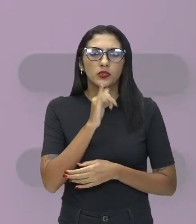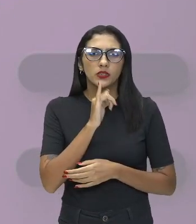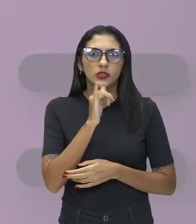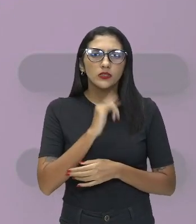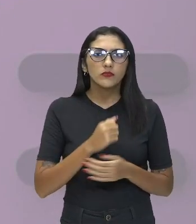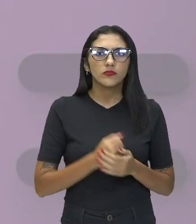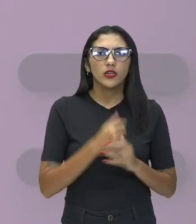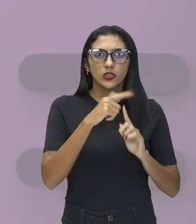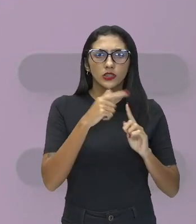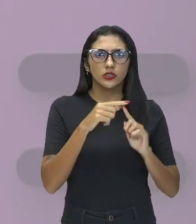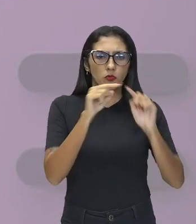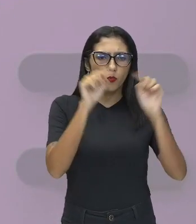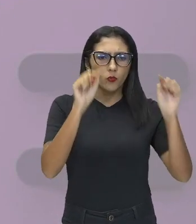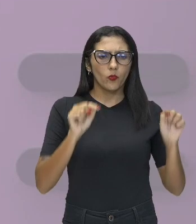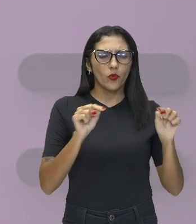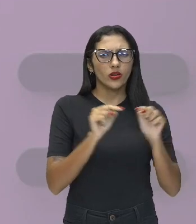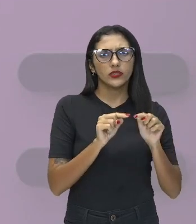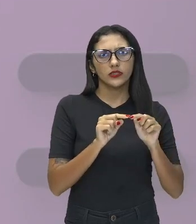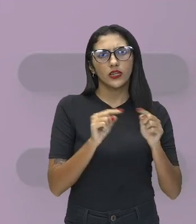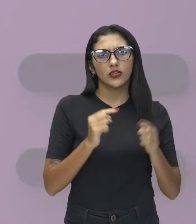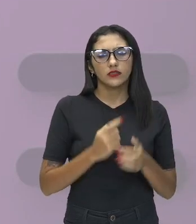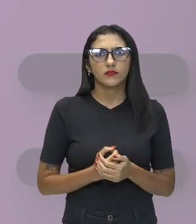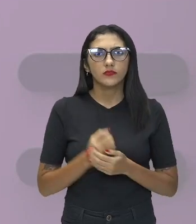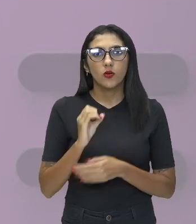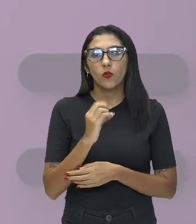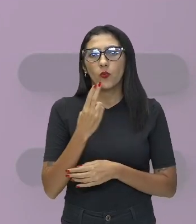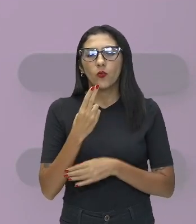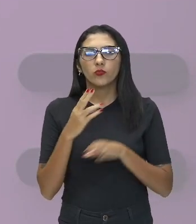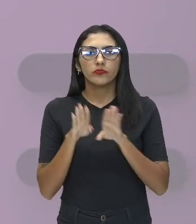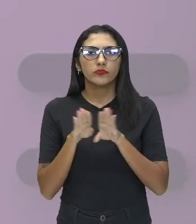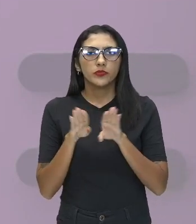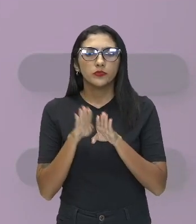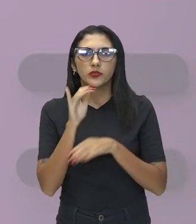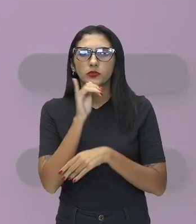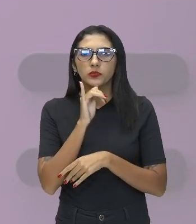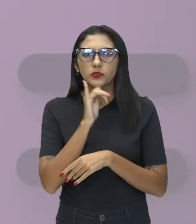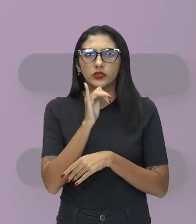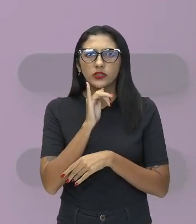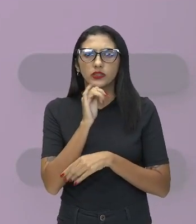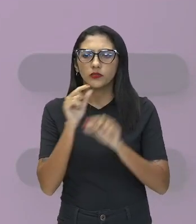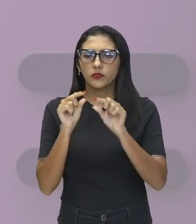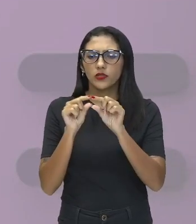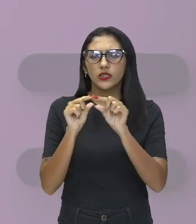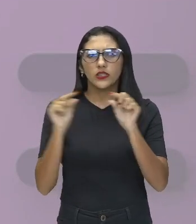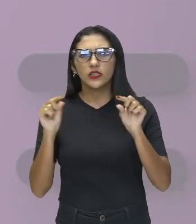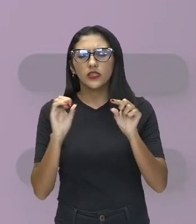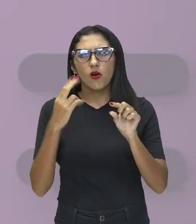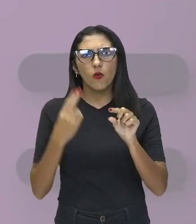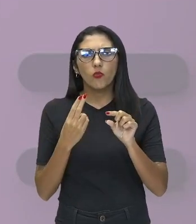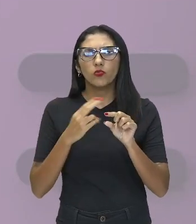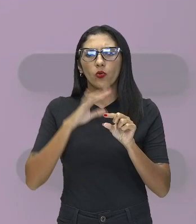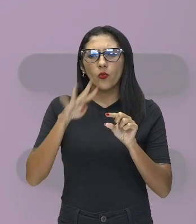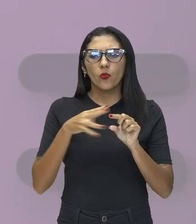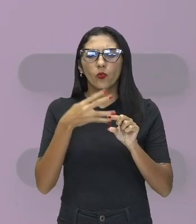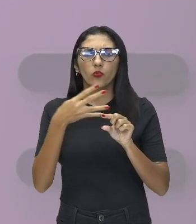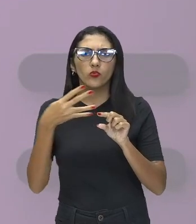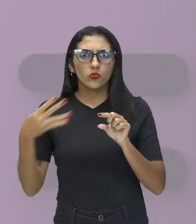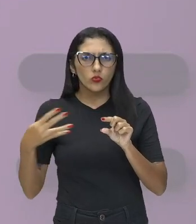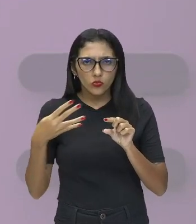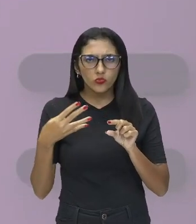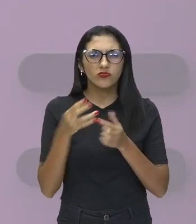quadradas, nós temos matrizes, tipos de matrizes como matriz linha, matriz coluna, matriz identidade,